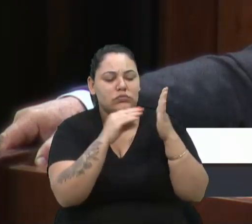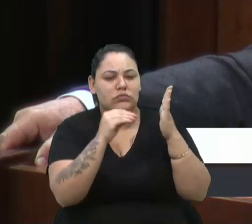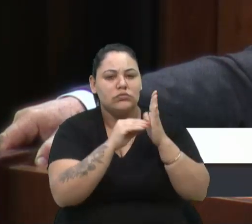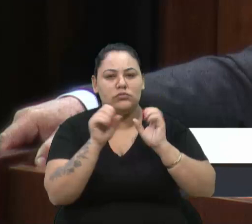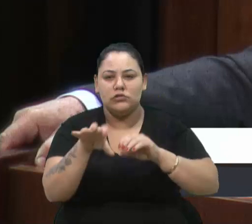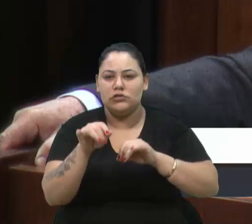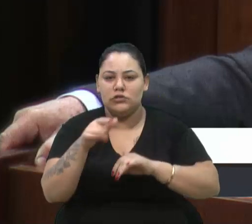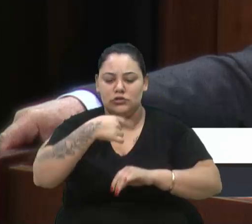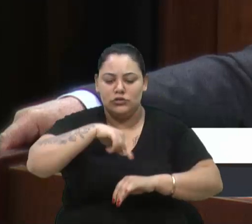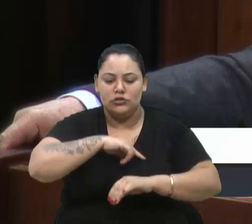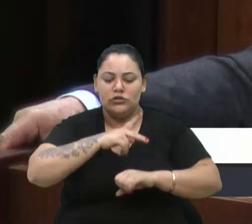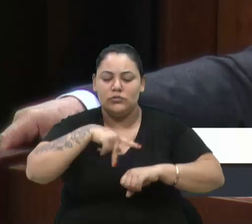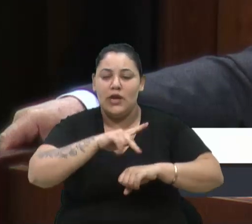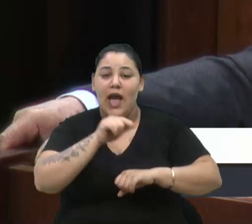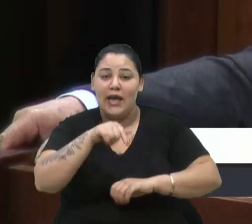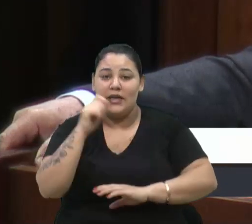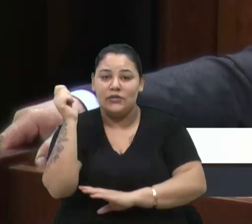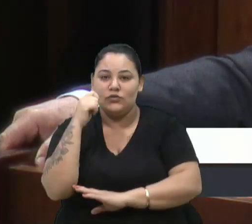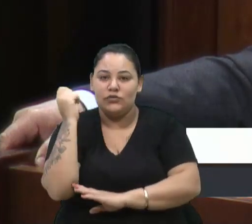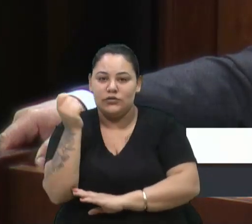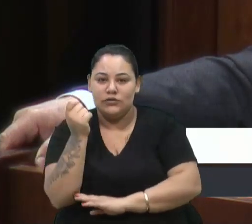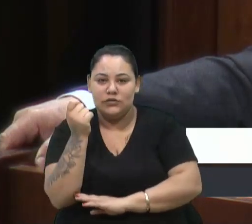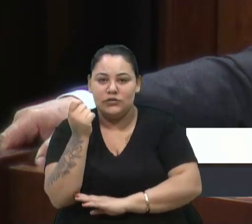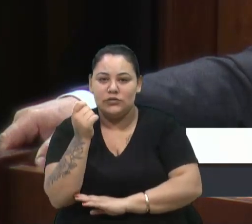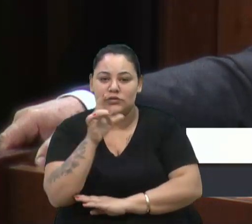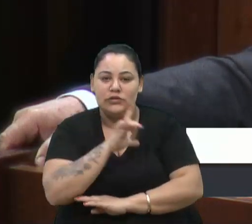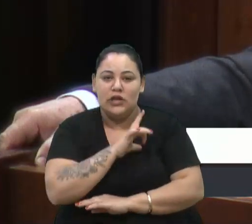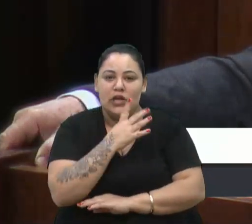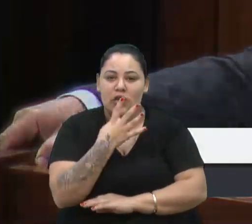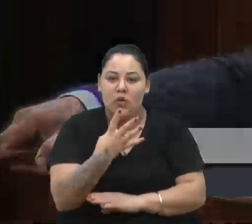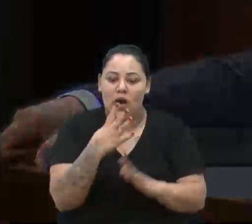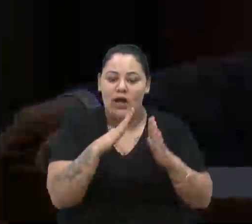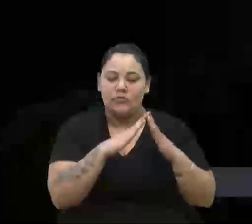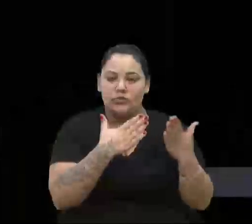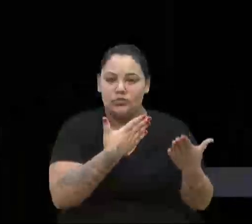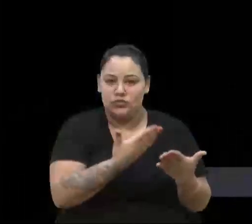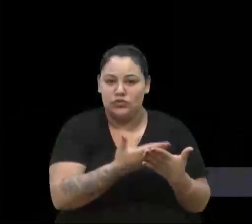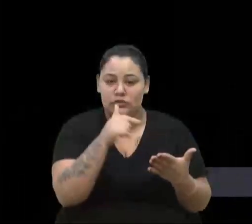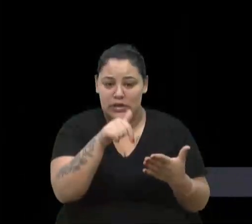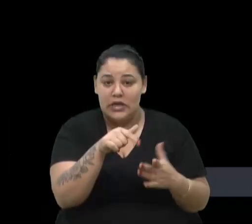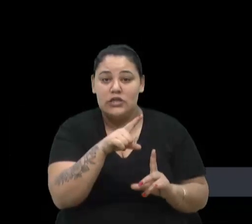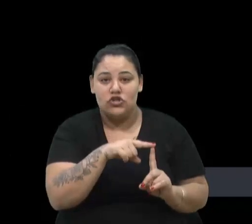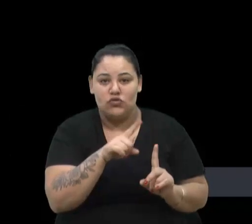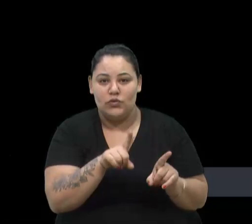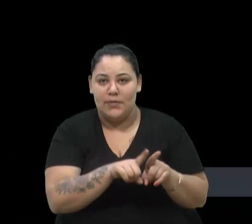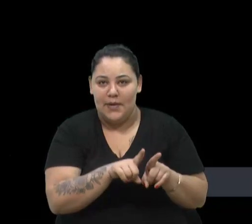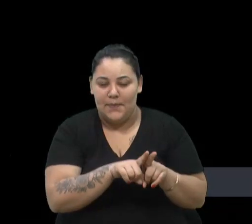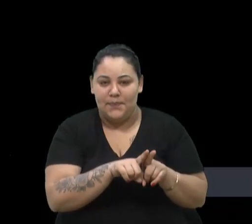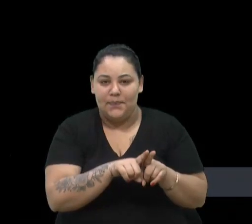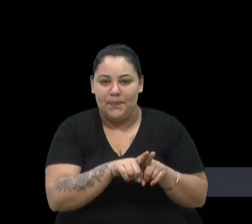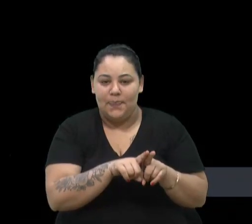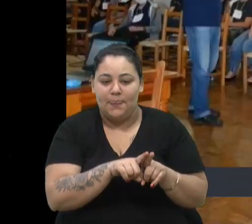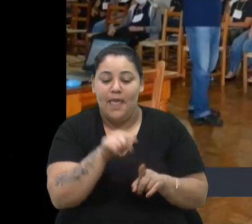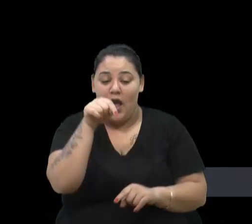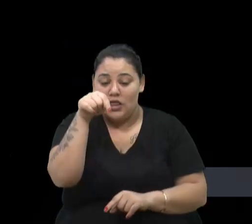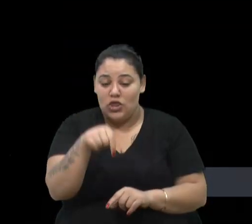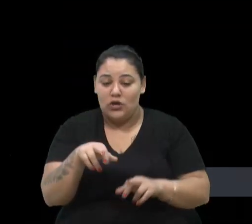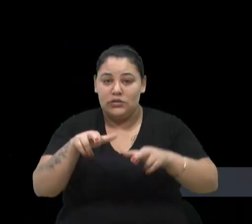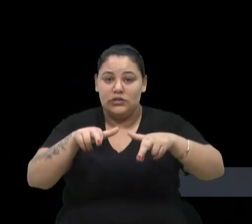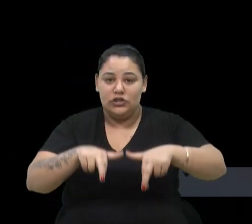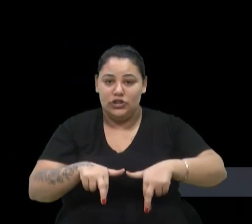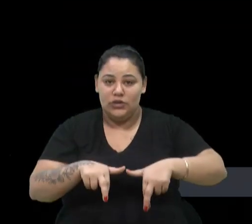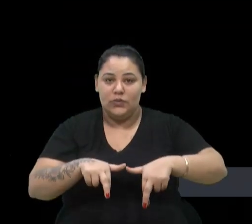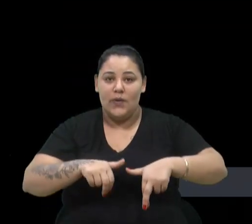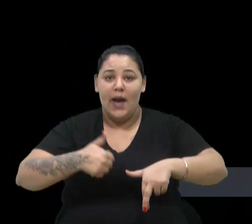e aqui no Rio Grande do Sul atualmente existem quatro instituições nesse formato em nossa região a primeira